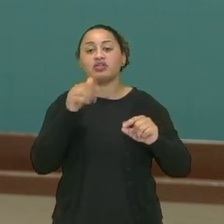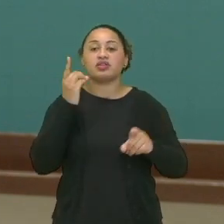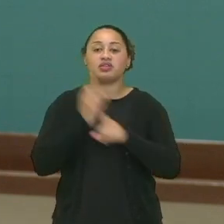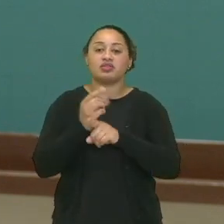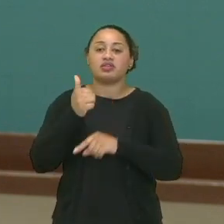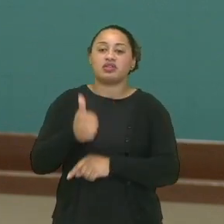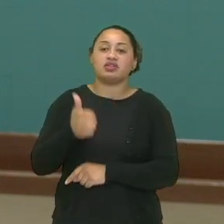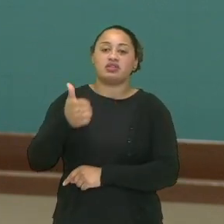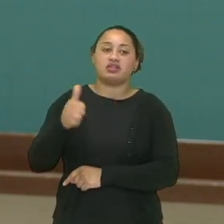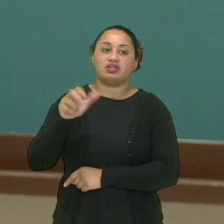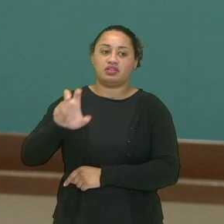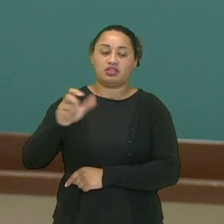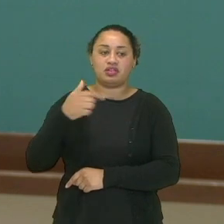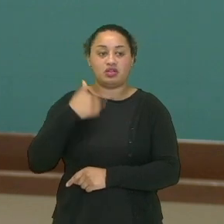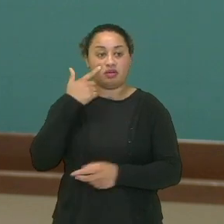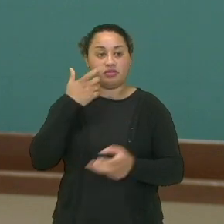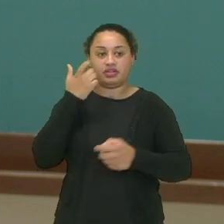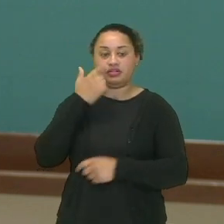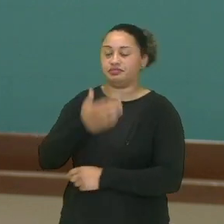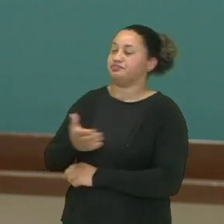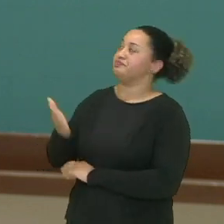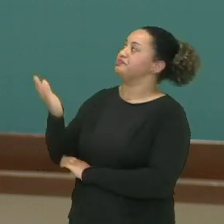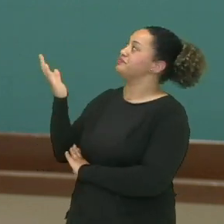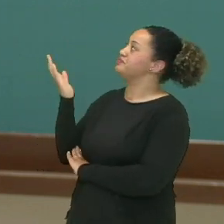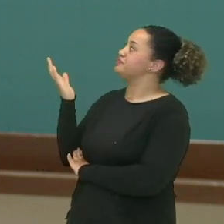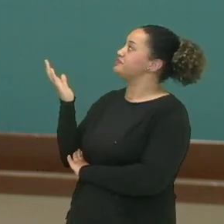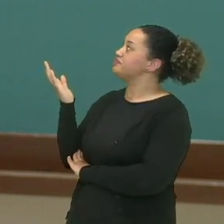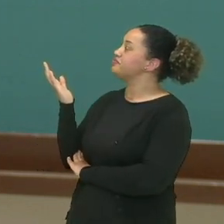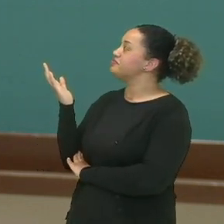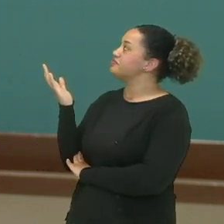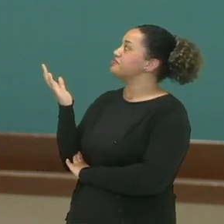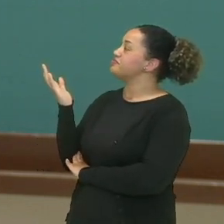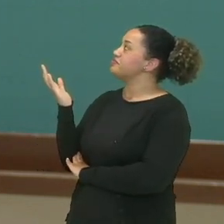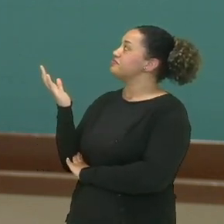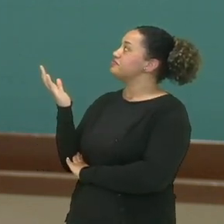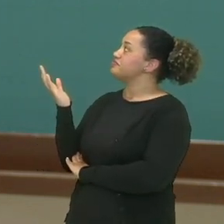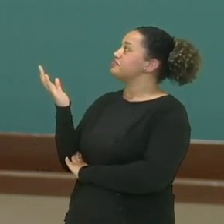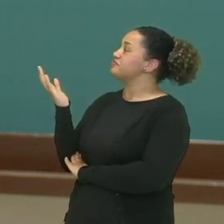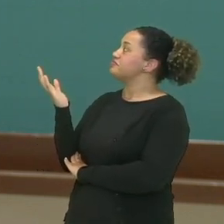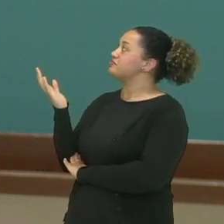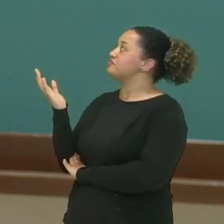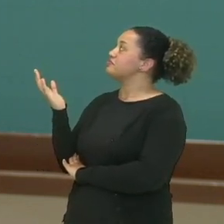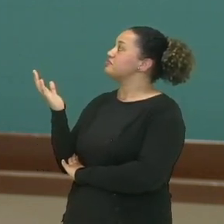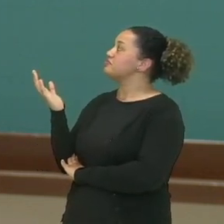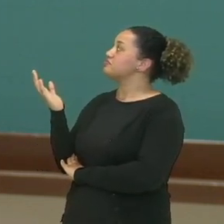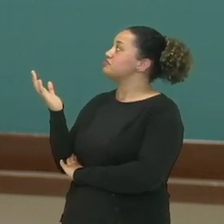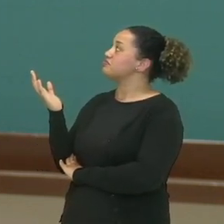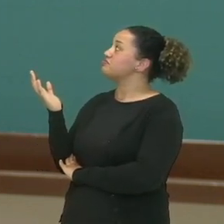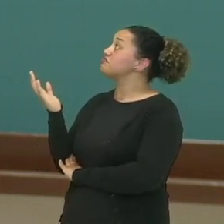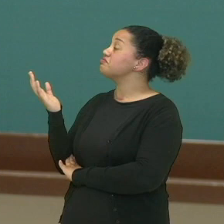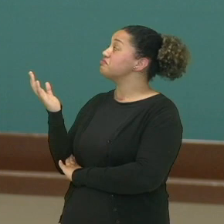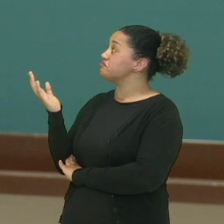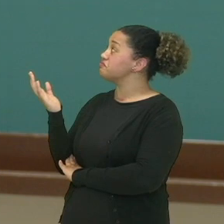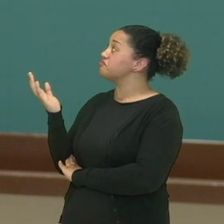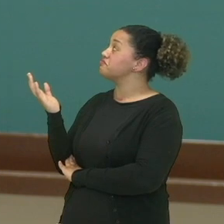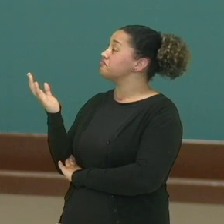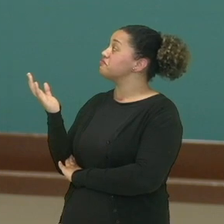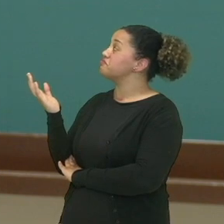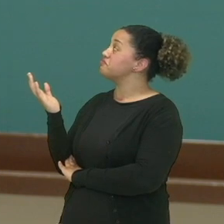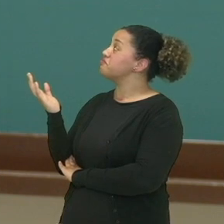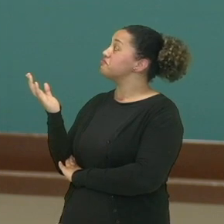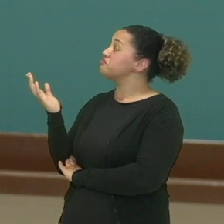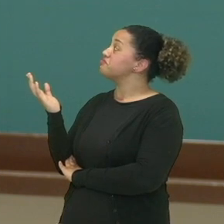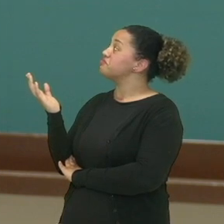lá na outra semi-reta, tá? Então, ó, posiciona ele no vértice, encaixa